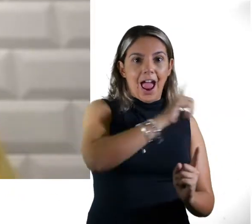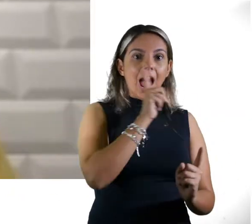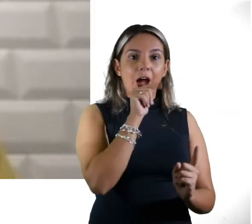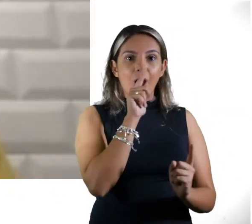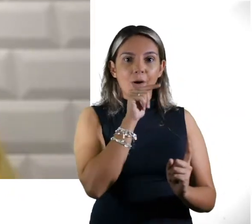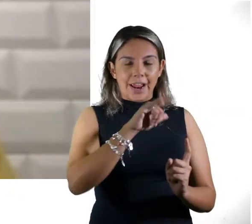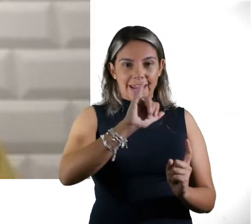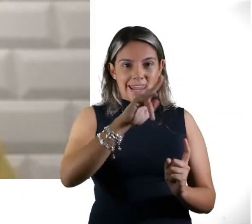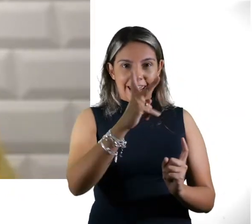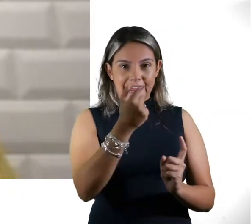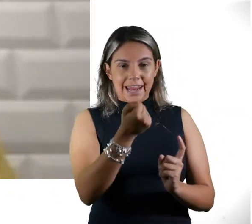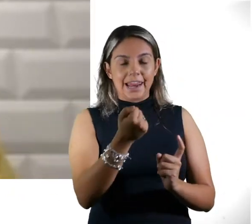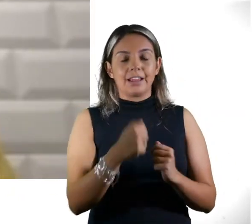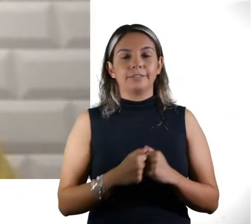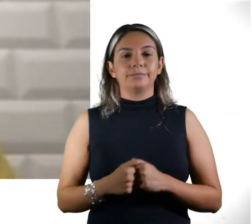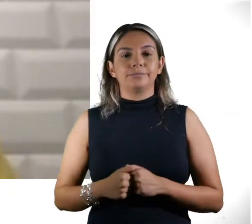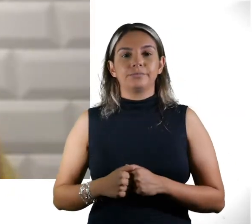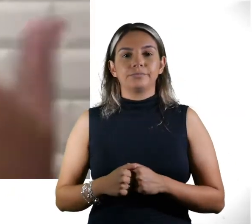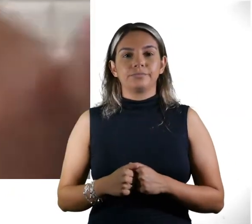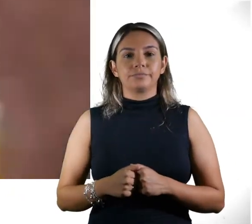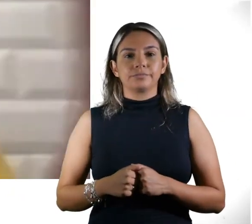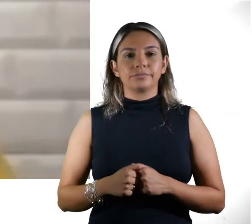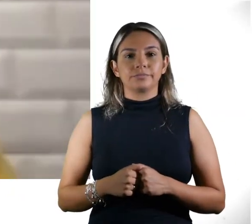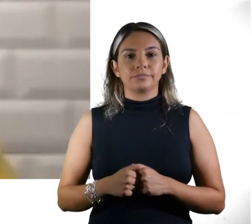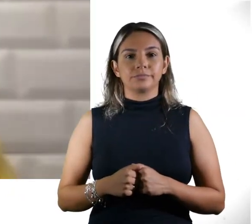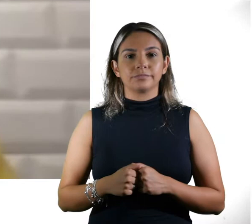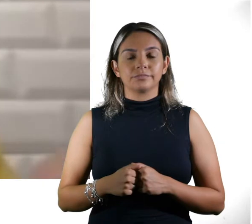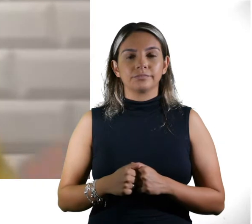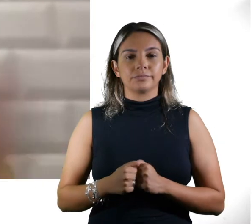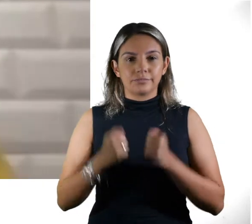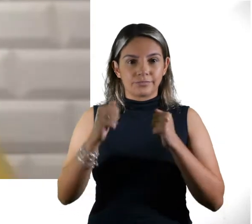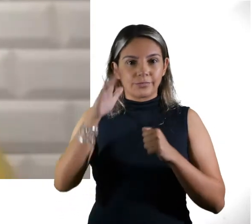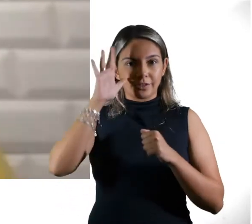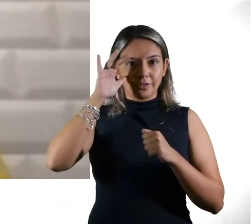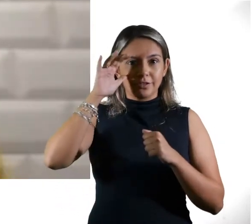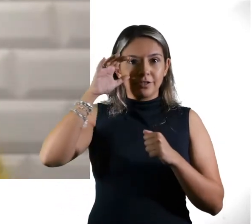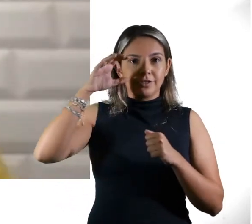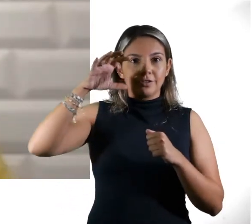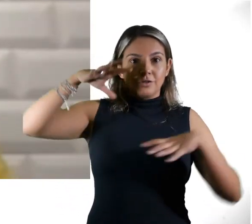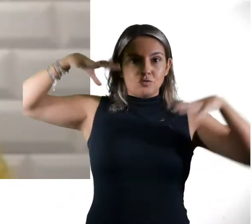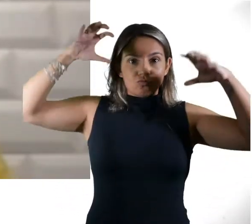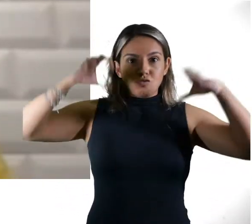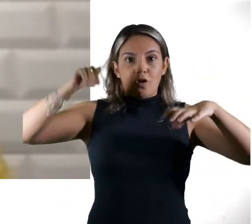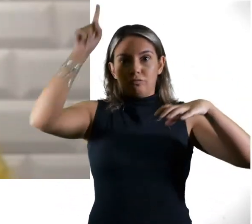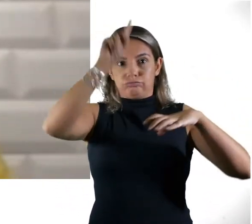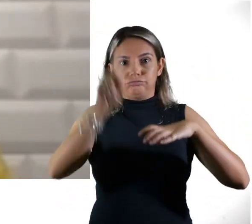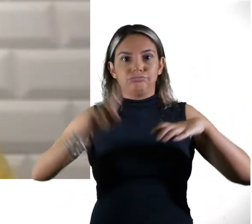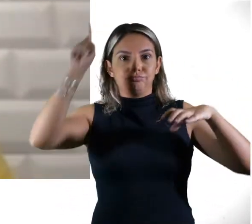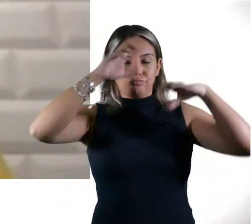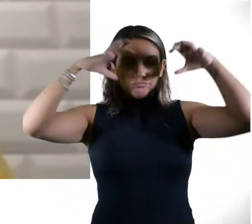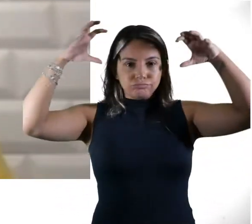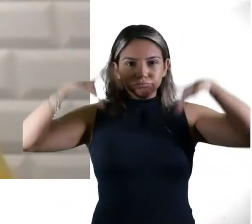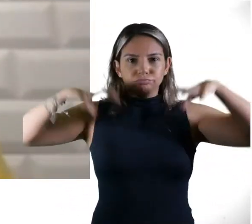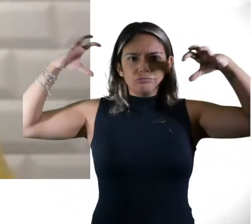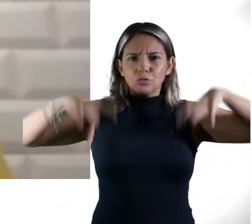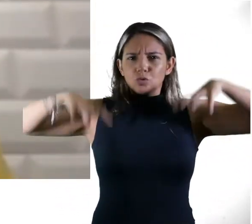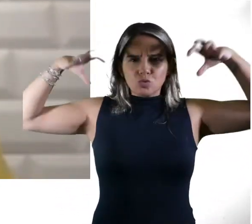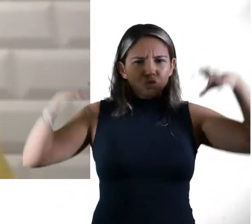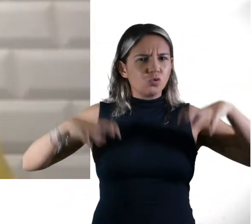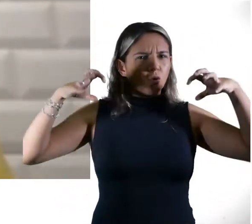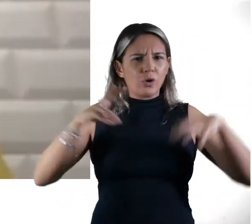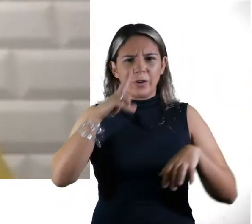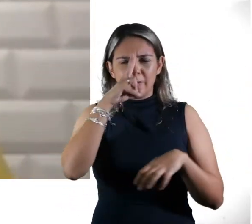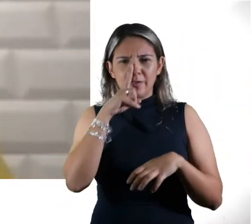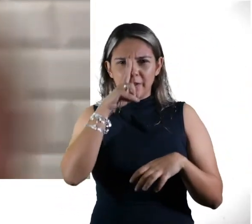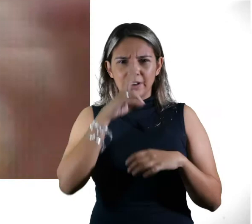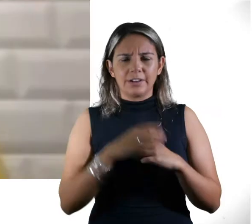isto é uma coisa que acontece muito, né? Estamos na ilha e podemos assistir às tempestades no continente. E há uma grande tempestade, os